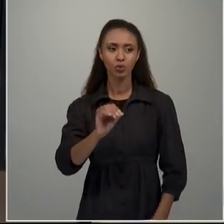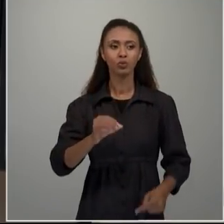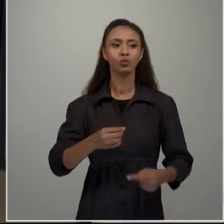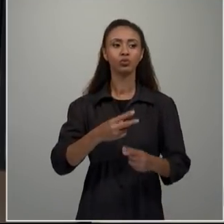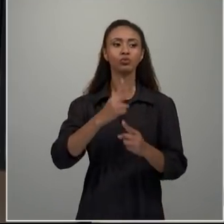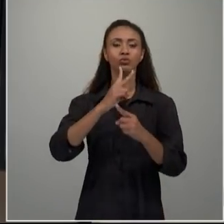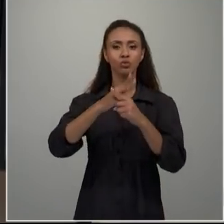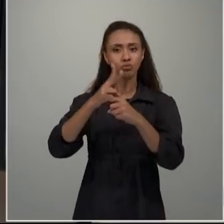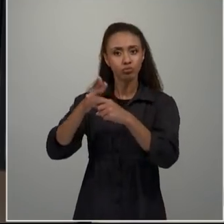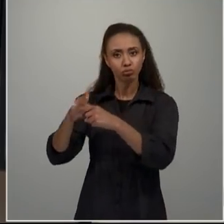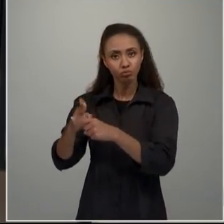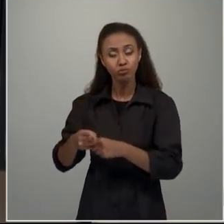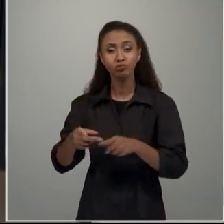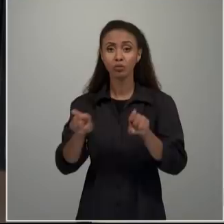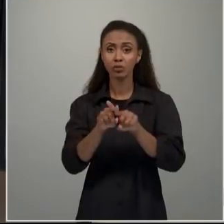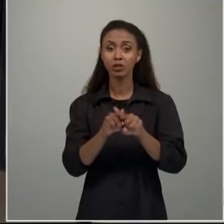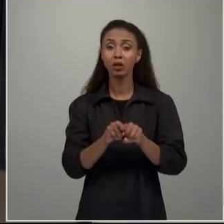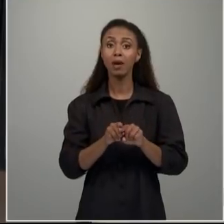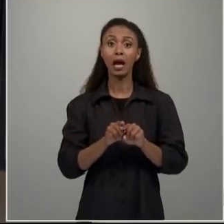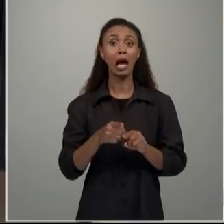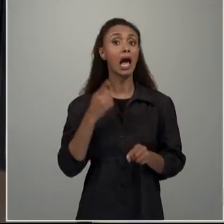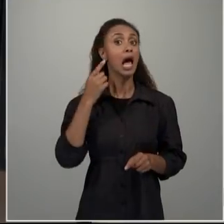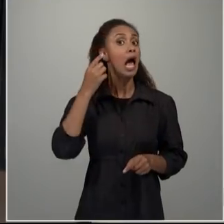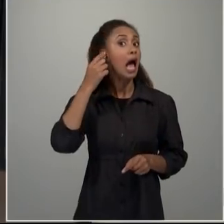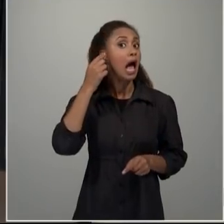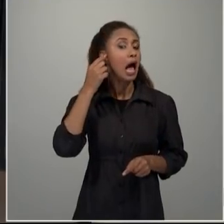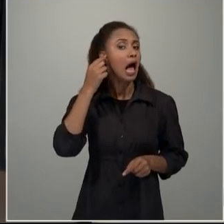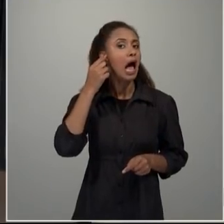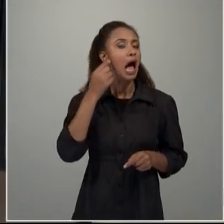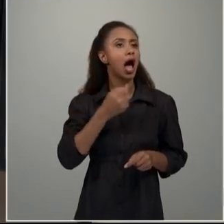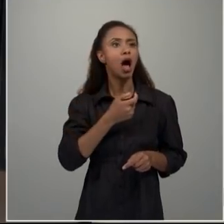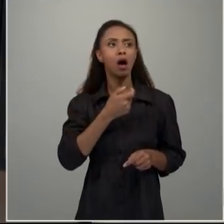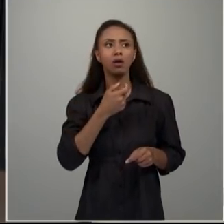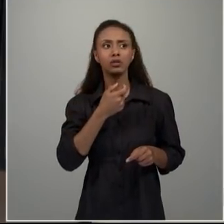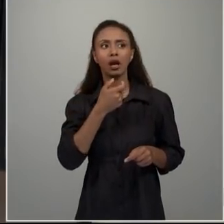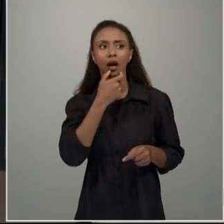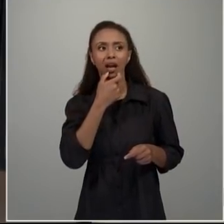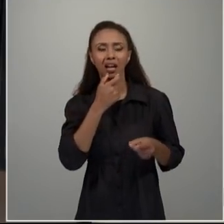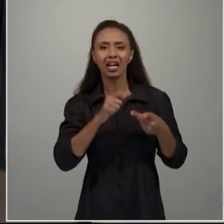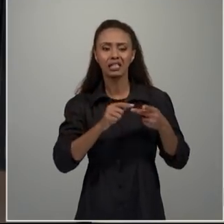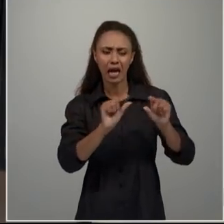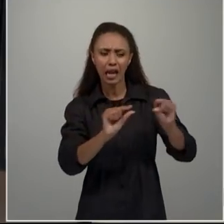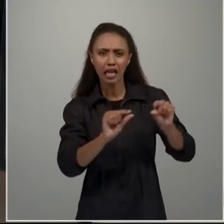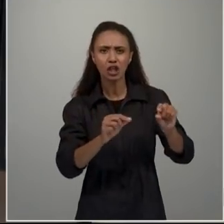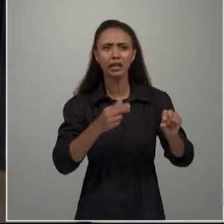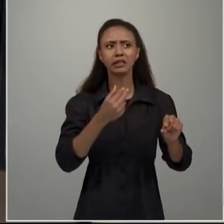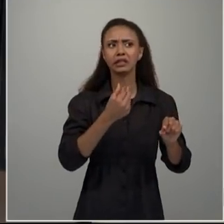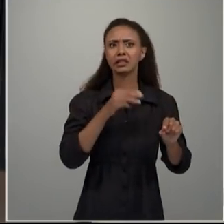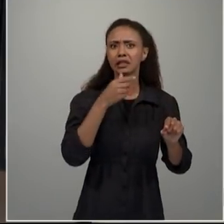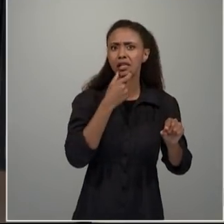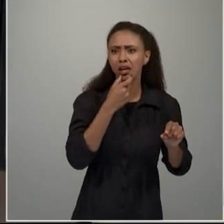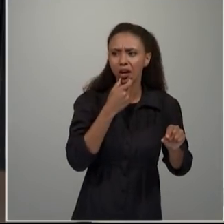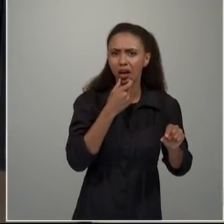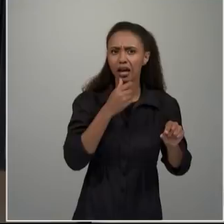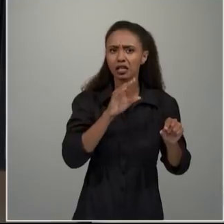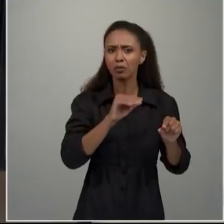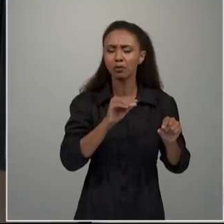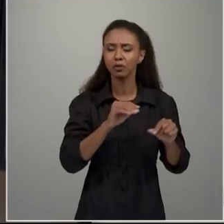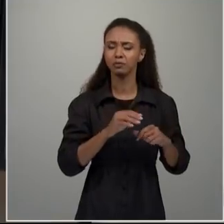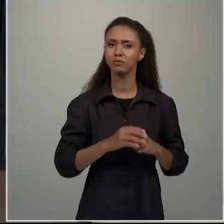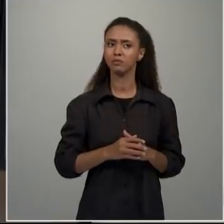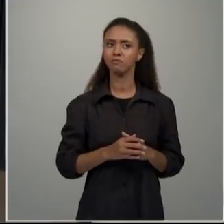ea legenda em inglês aí ficou muito difícil tite está complicada e coloca eu me perco fico nervosa não coloca um